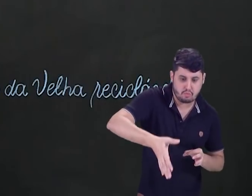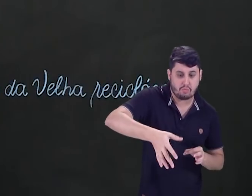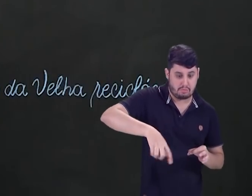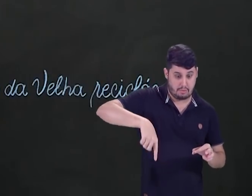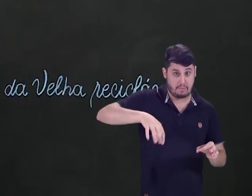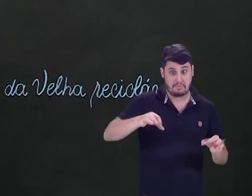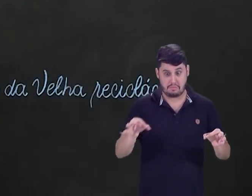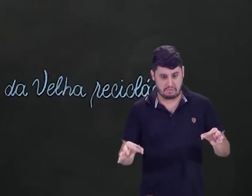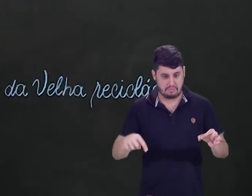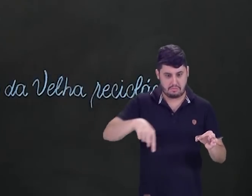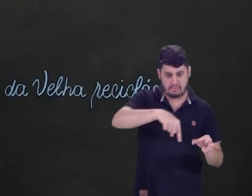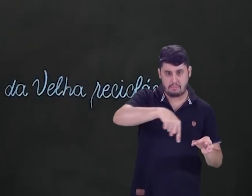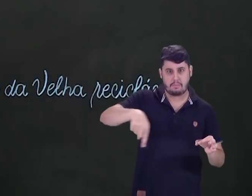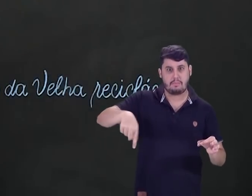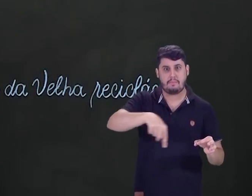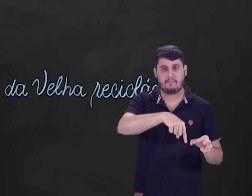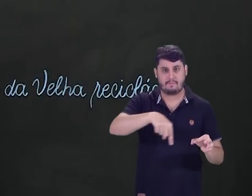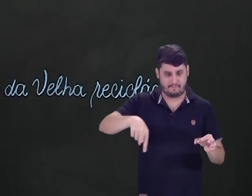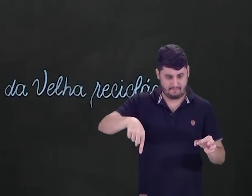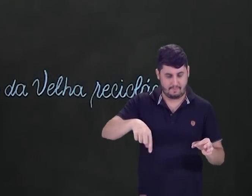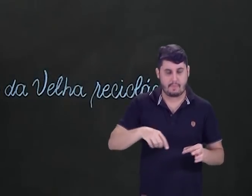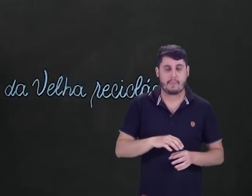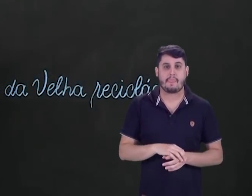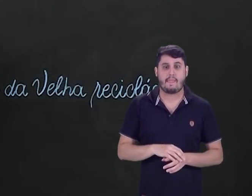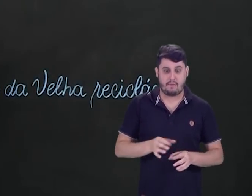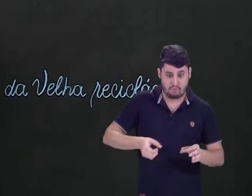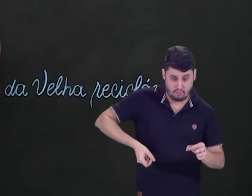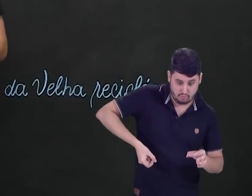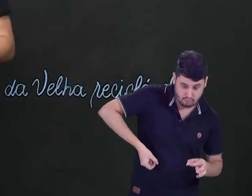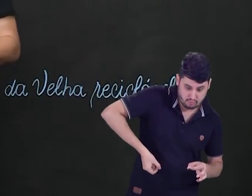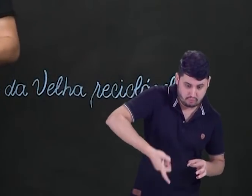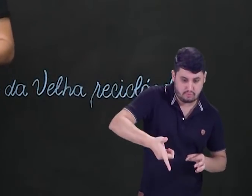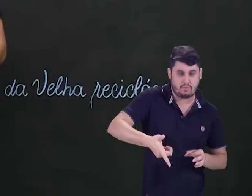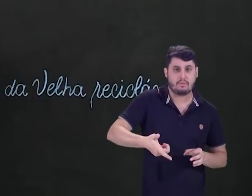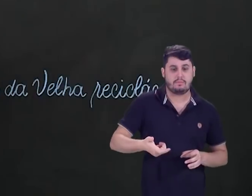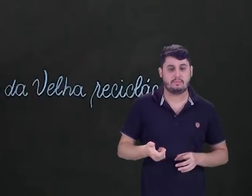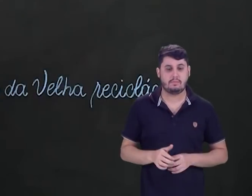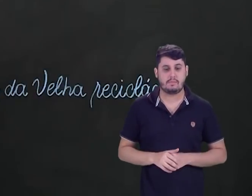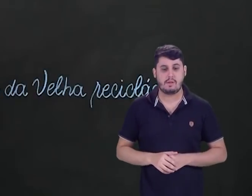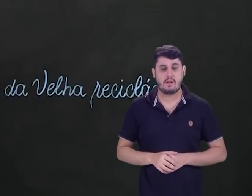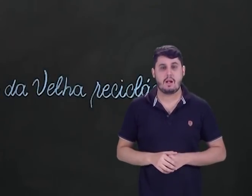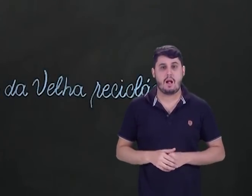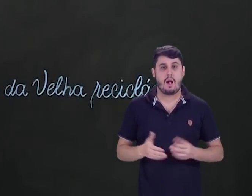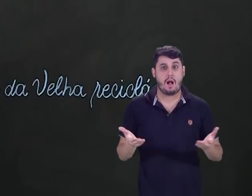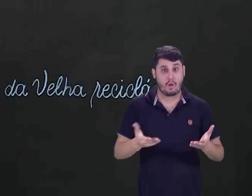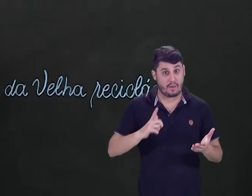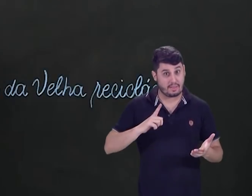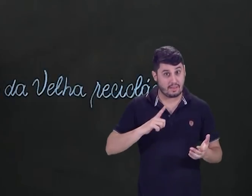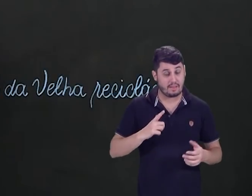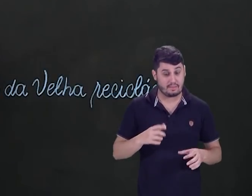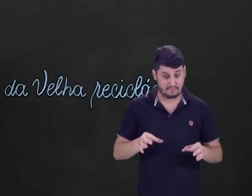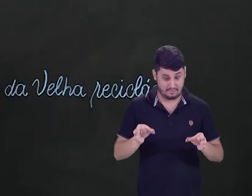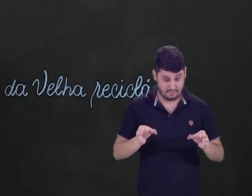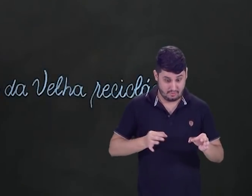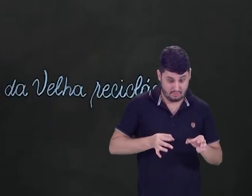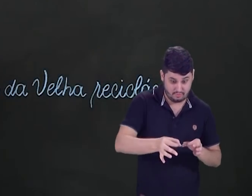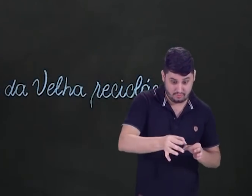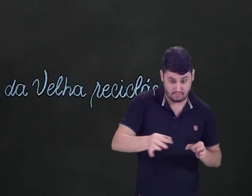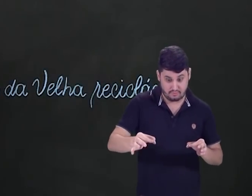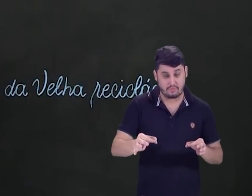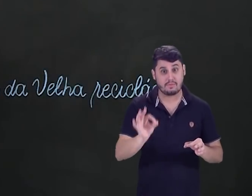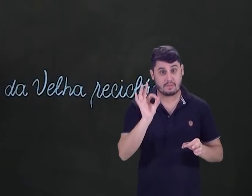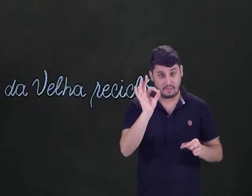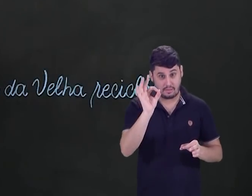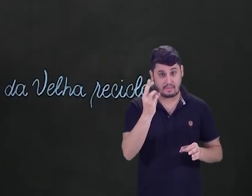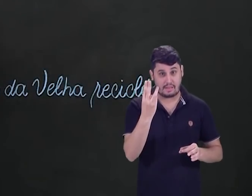meio. Então, mando essa tampinha para cá. Só que agora eu tenho a terceira tampinha. E eu